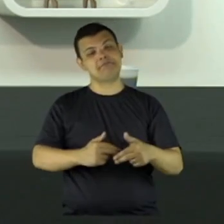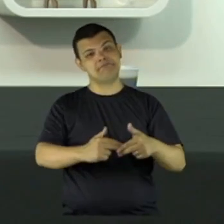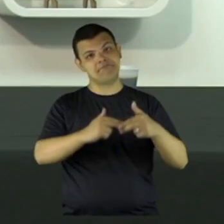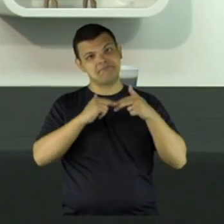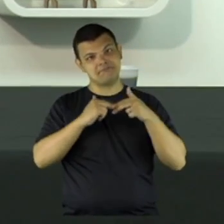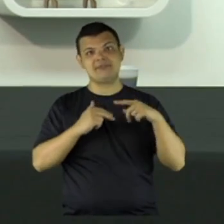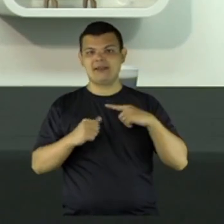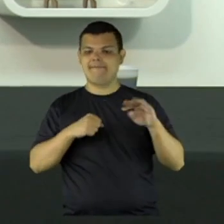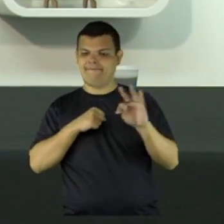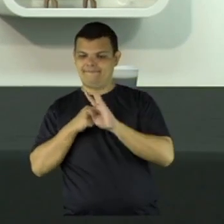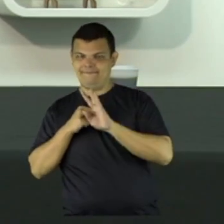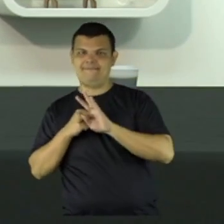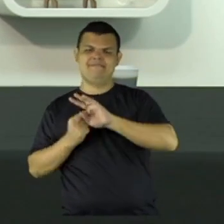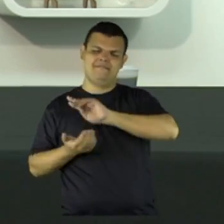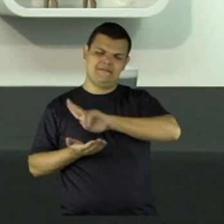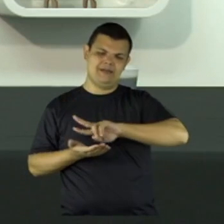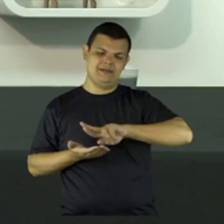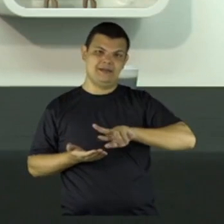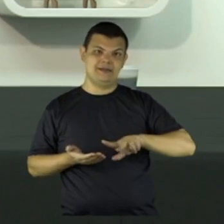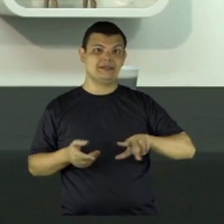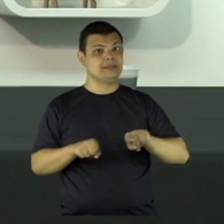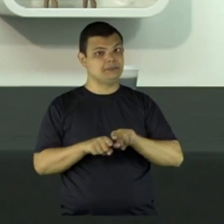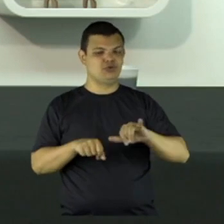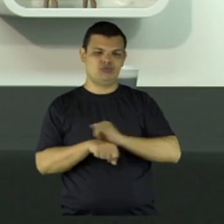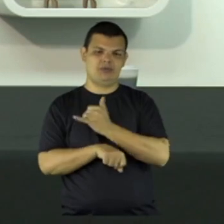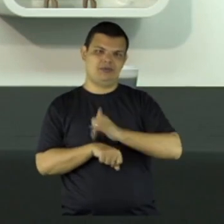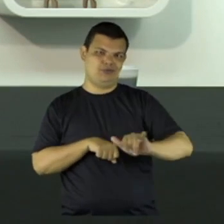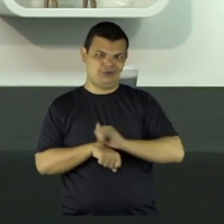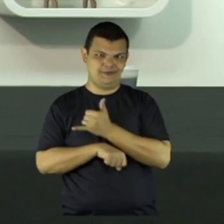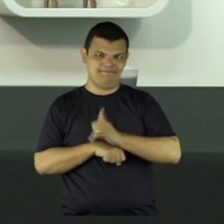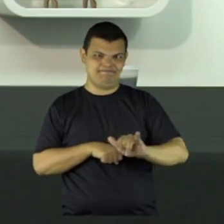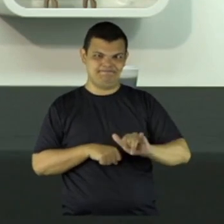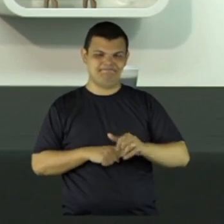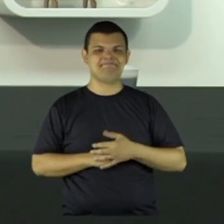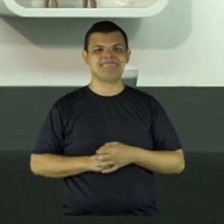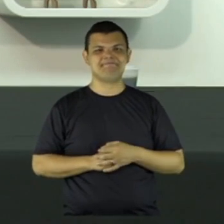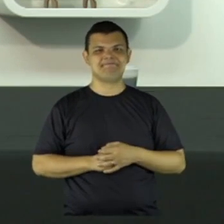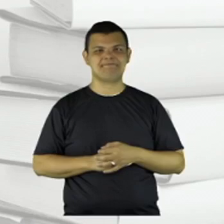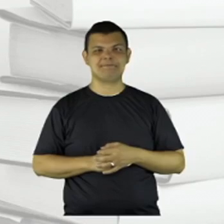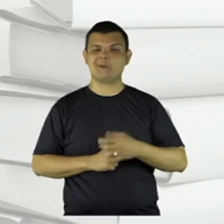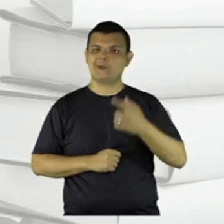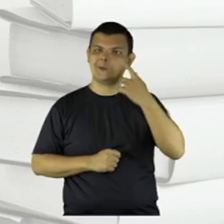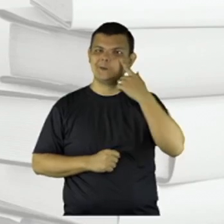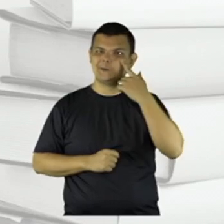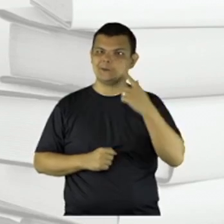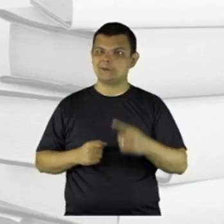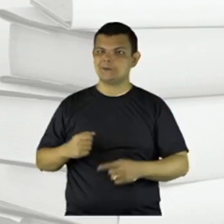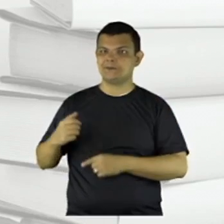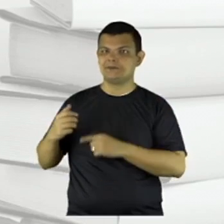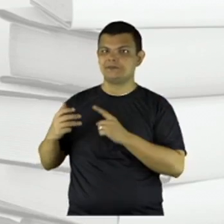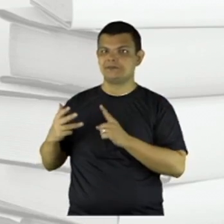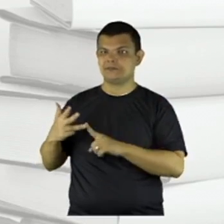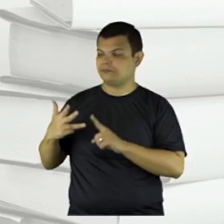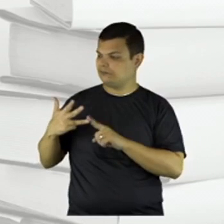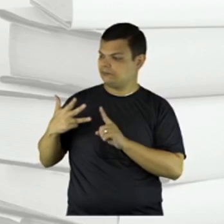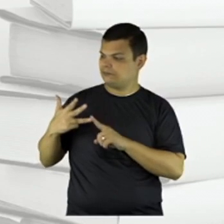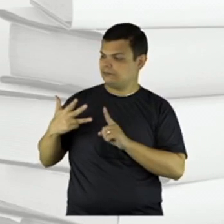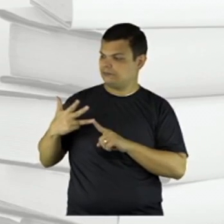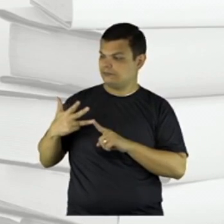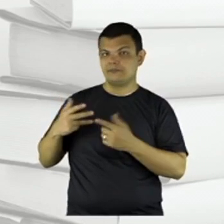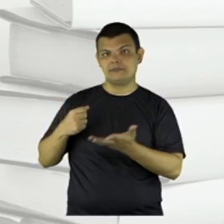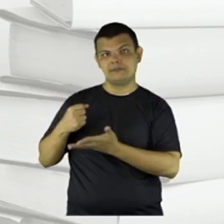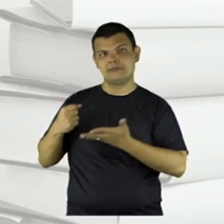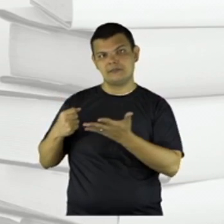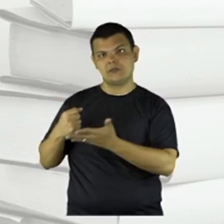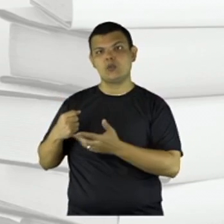existe as técnicas e existe a estratégia. Vamos para o nosso quarto princípio?